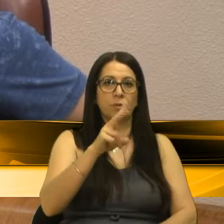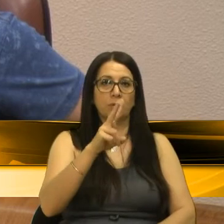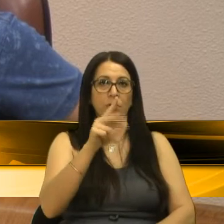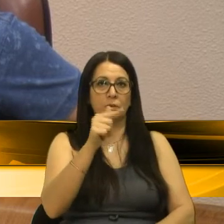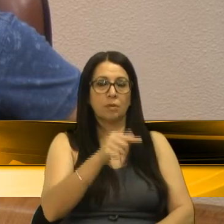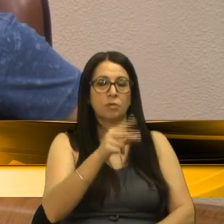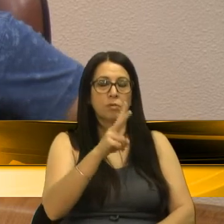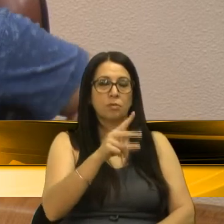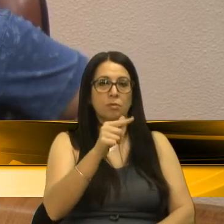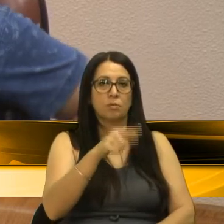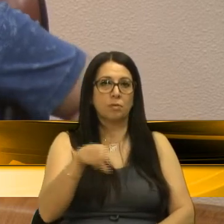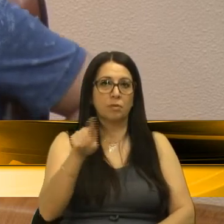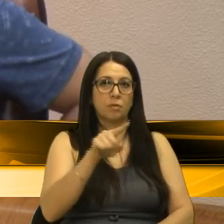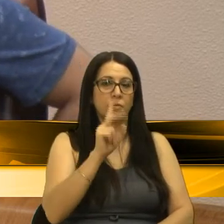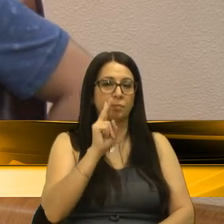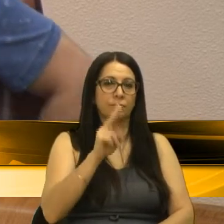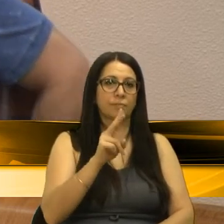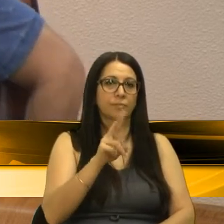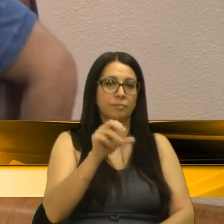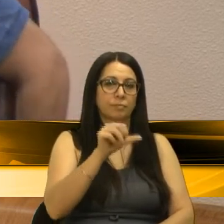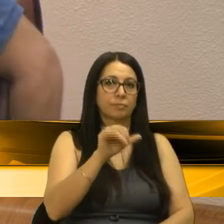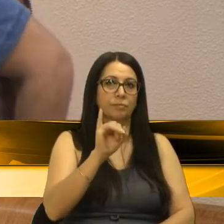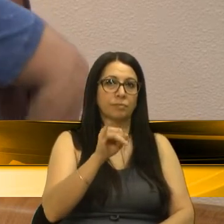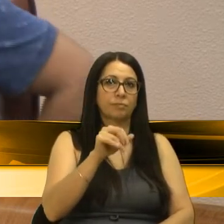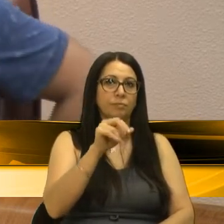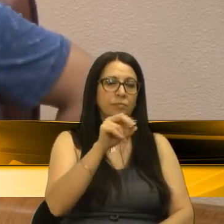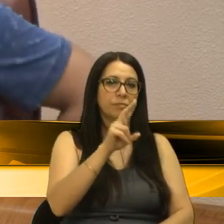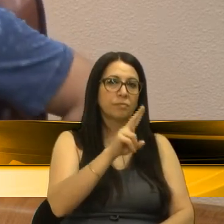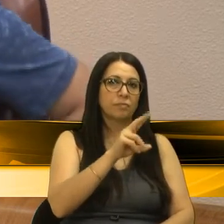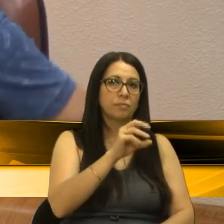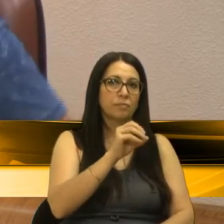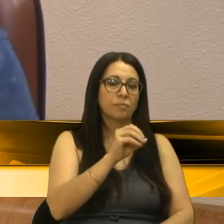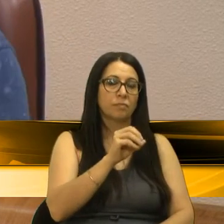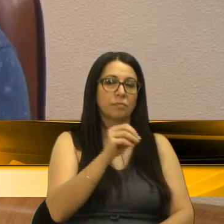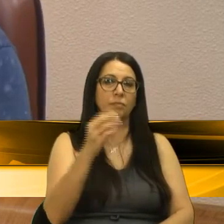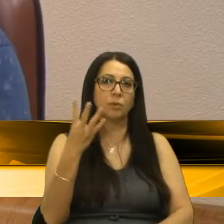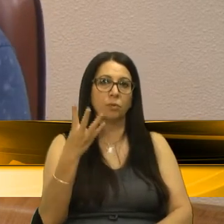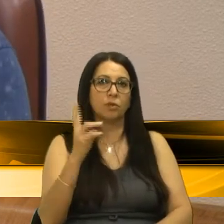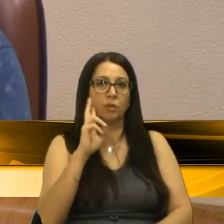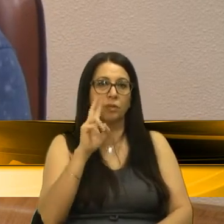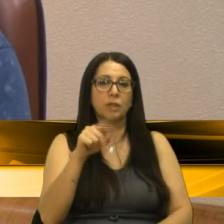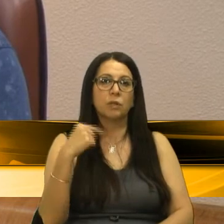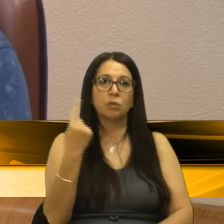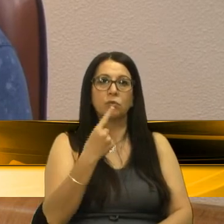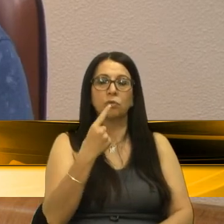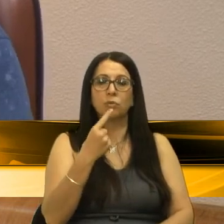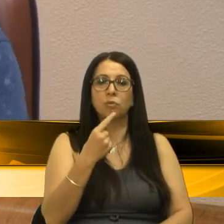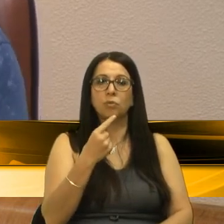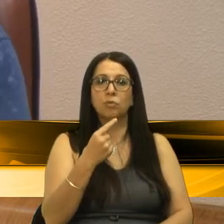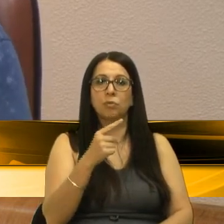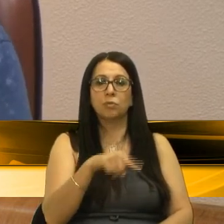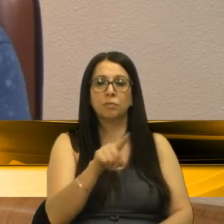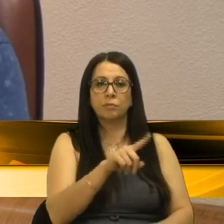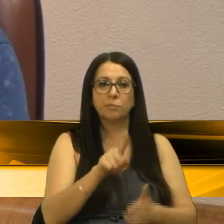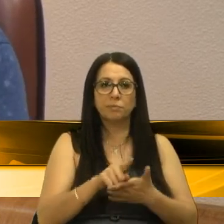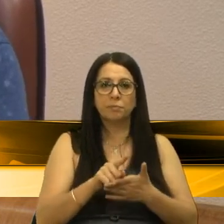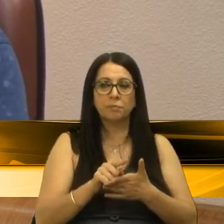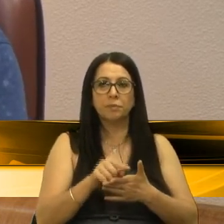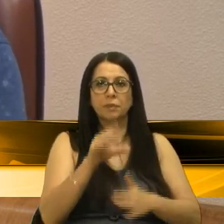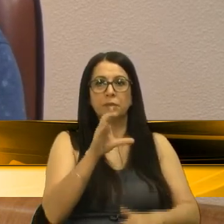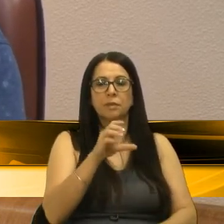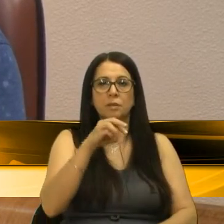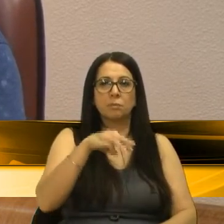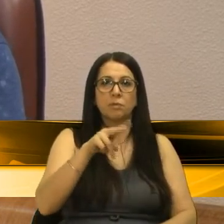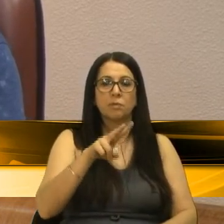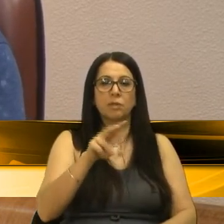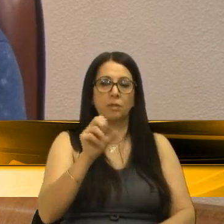de 9 de janeiro de 2004, relativas ao Cadastro Municipal da Vigilância Sanitária, CMVS.